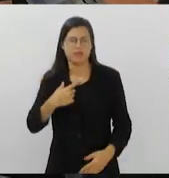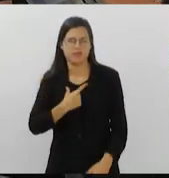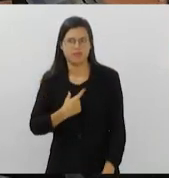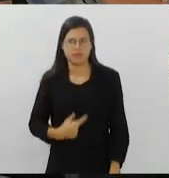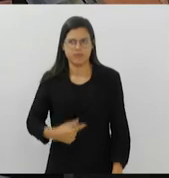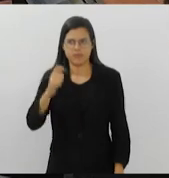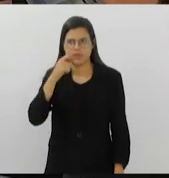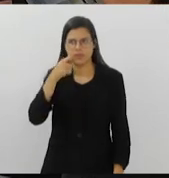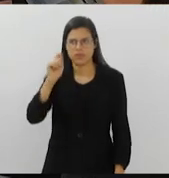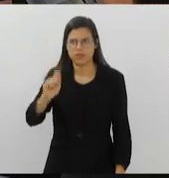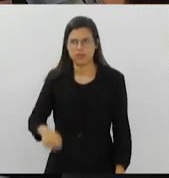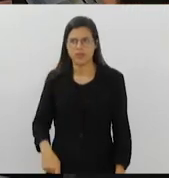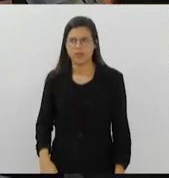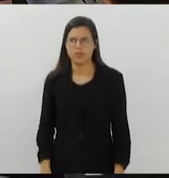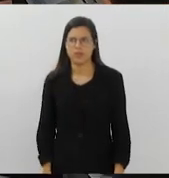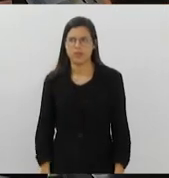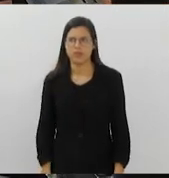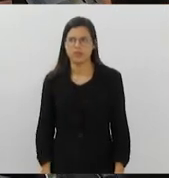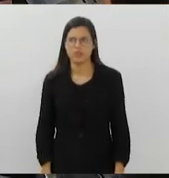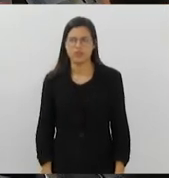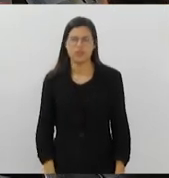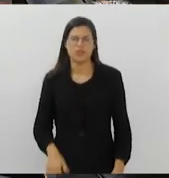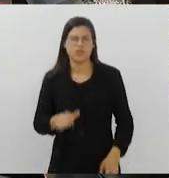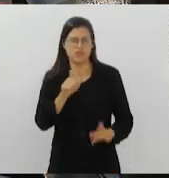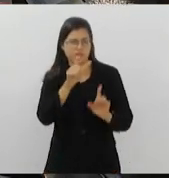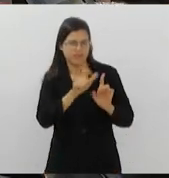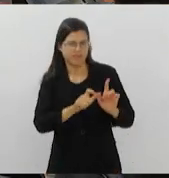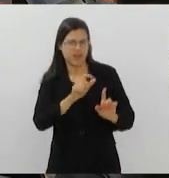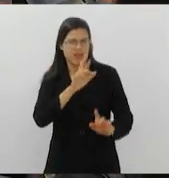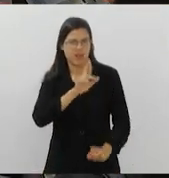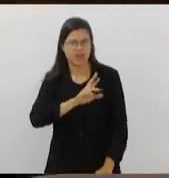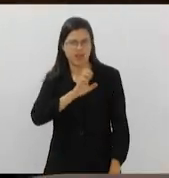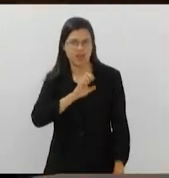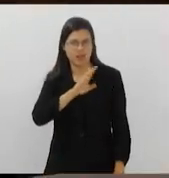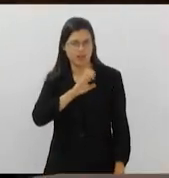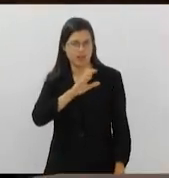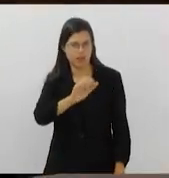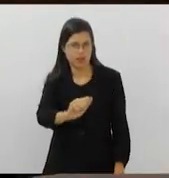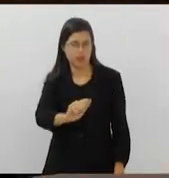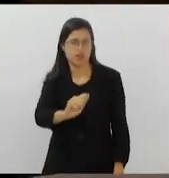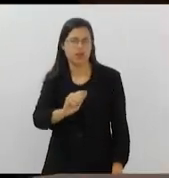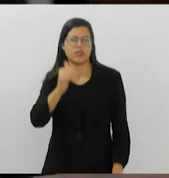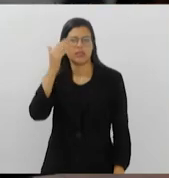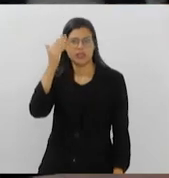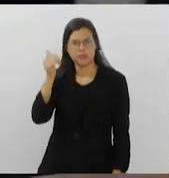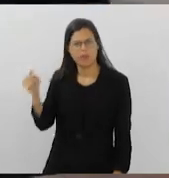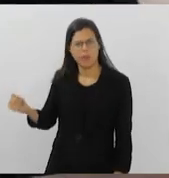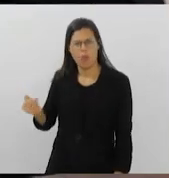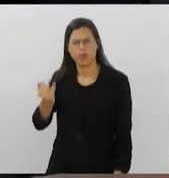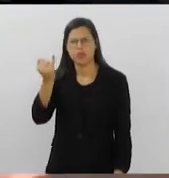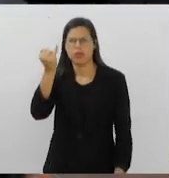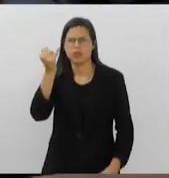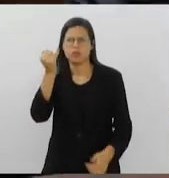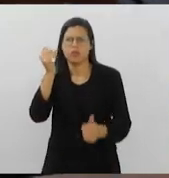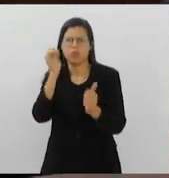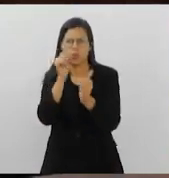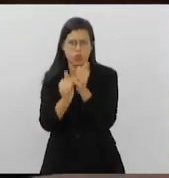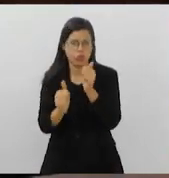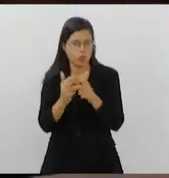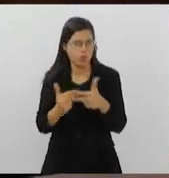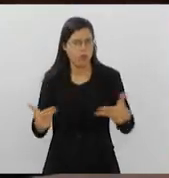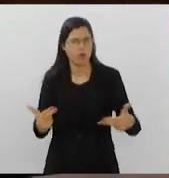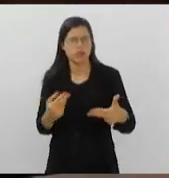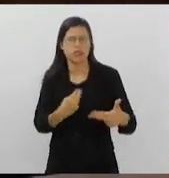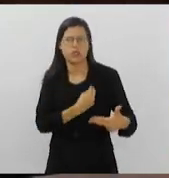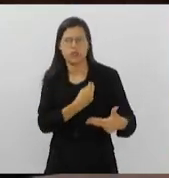Tiradentes para Rebeca Andrade. A gente sabe a importância que tem o esporte na vida